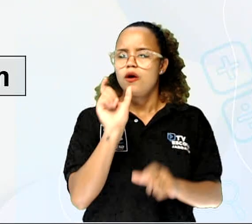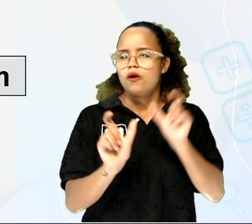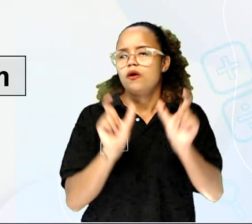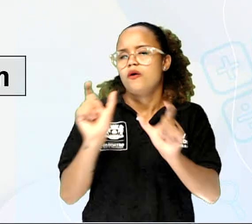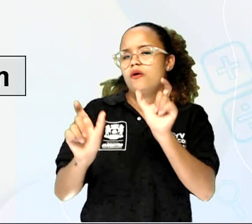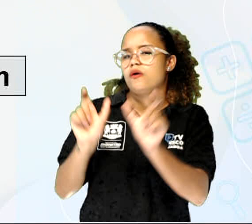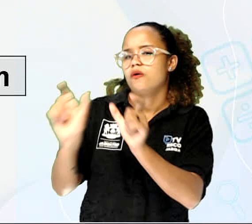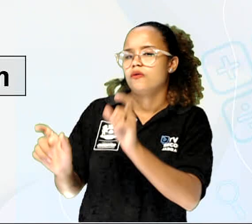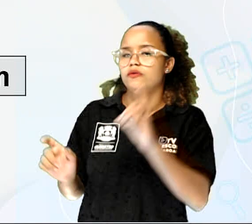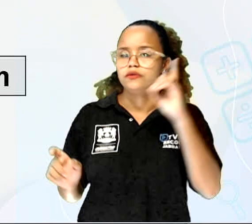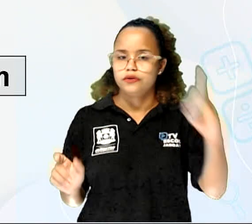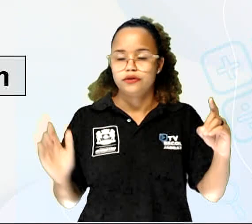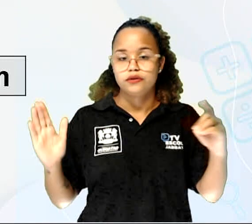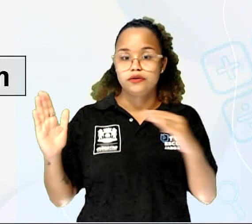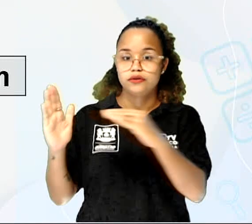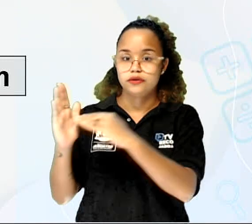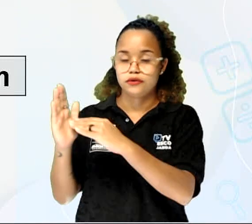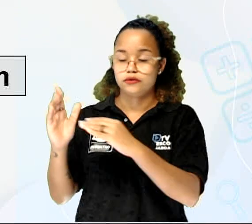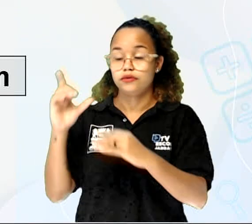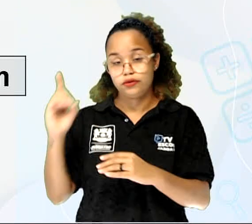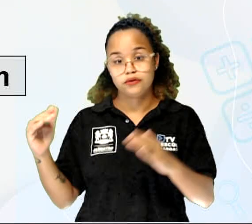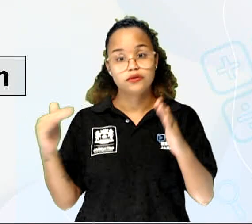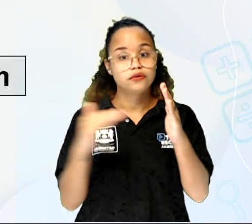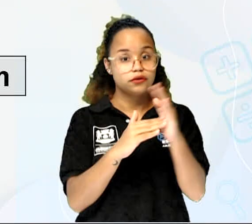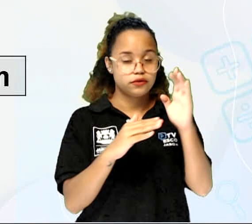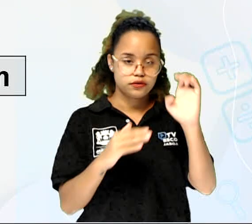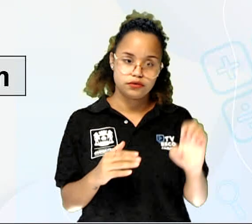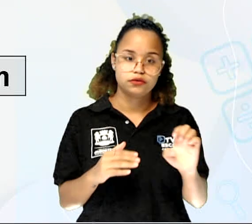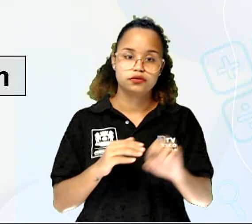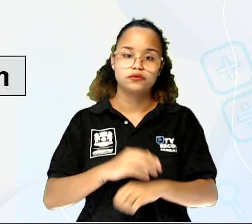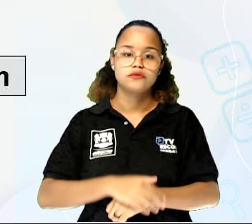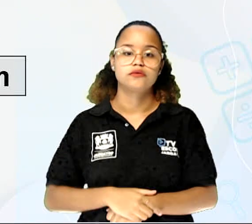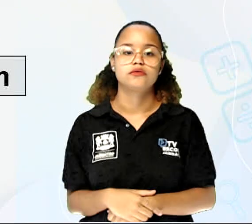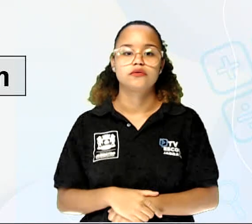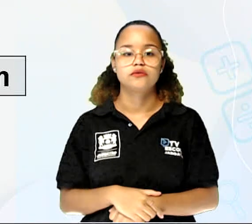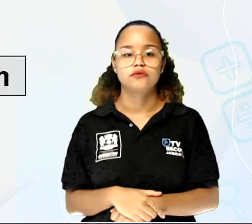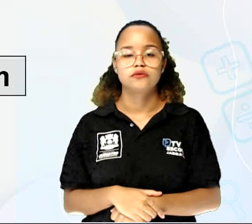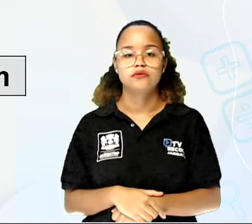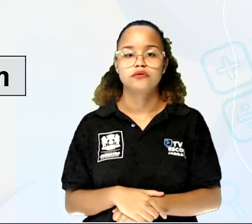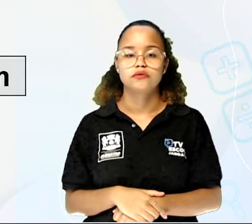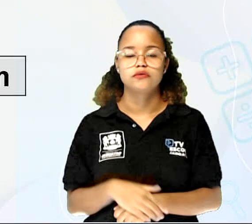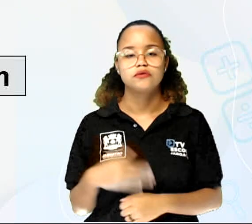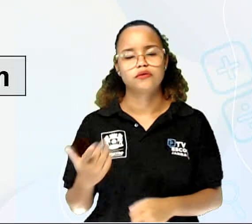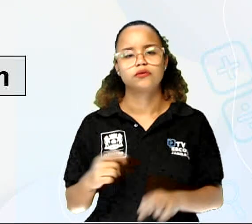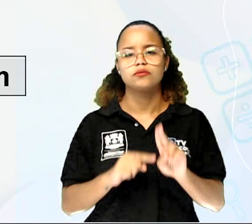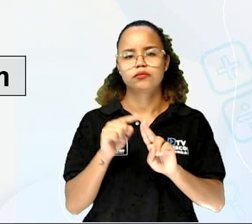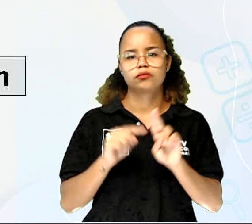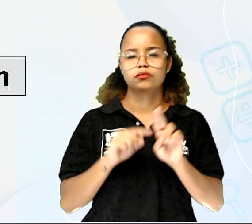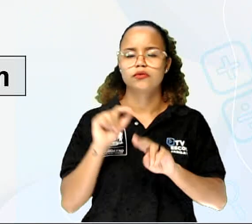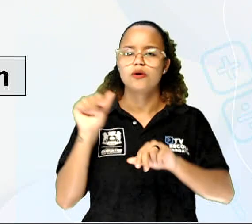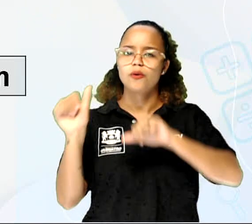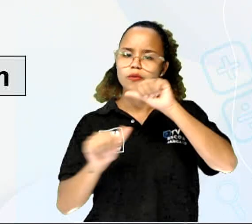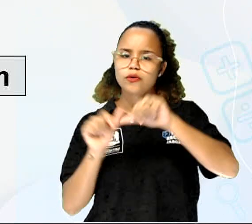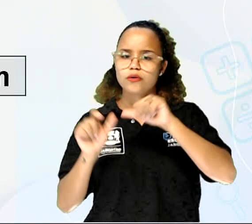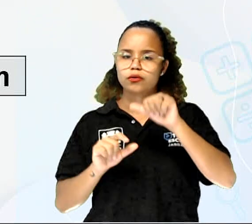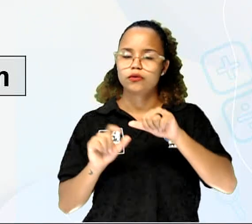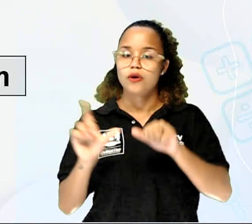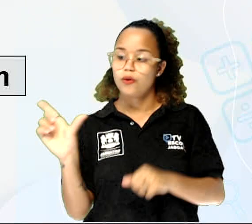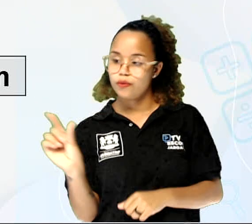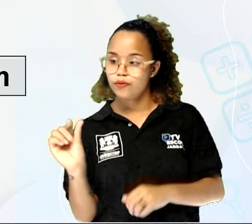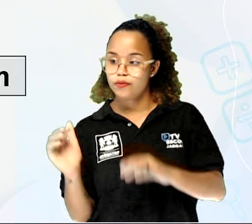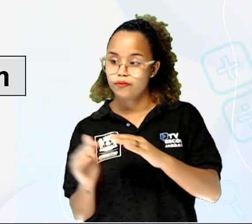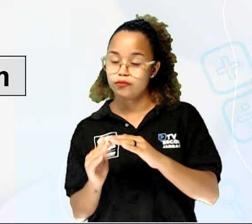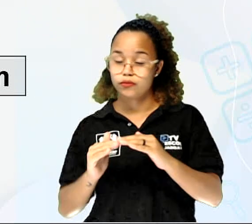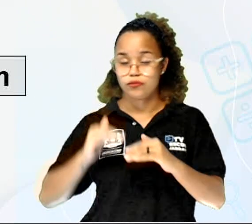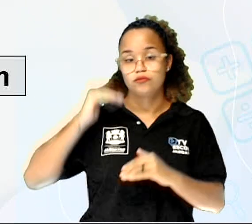da direita para a esquerda. Já a convenção da medida menor para maior, divide-se o